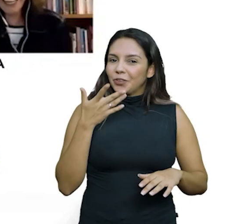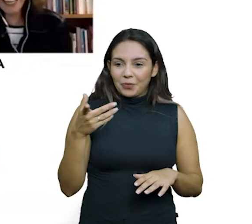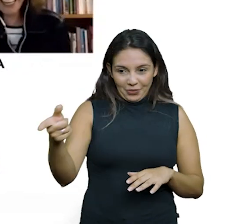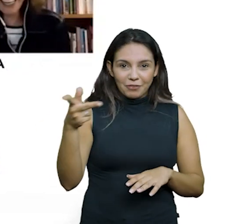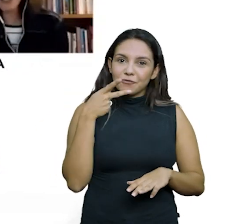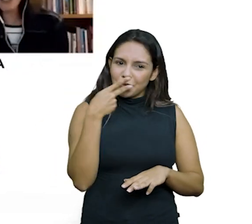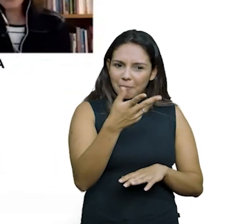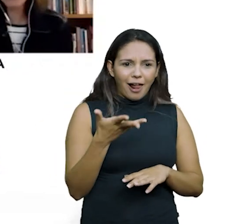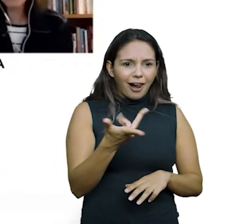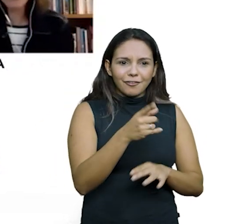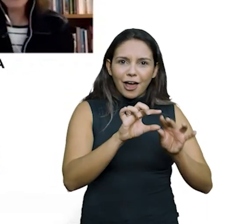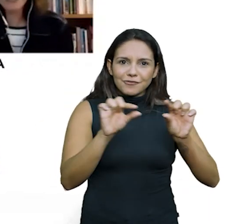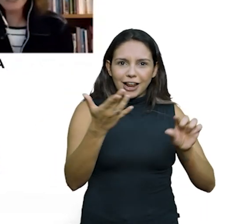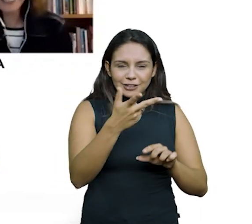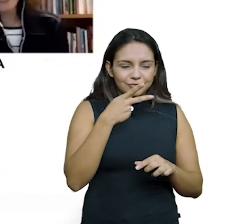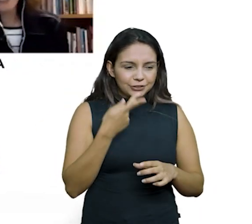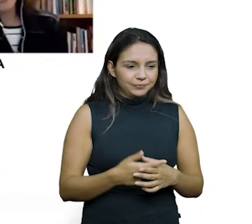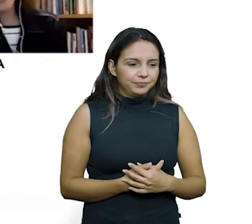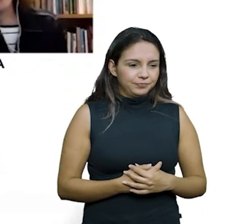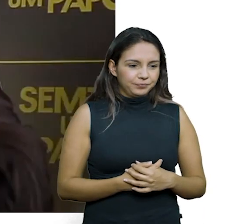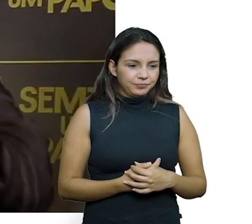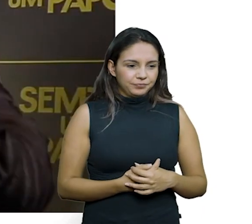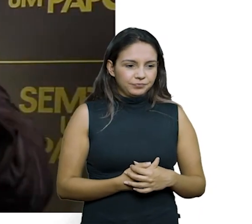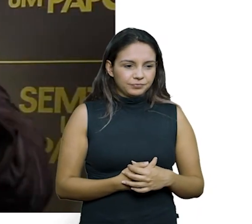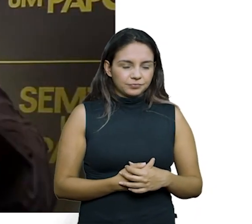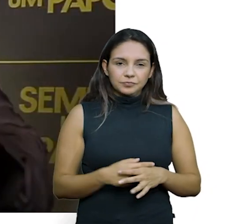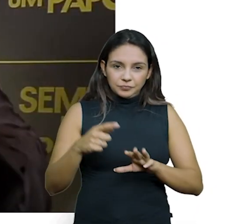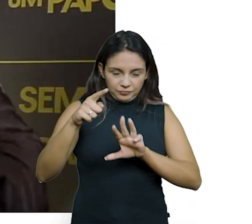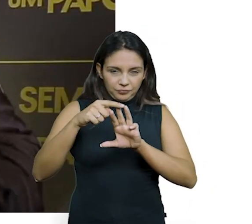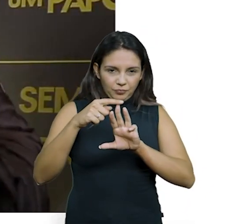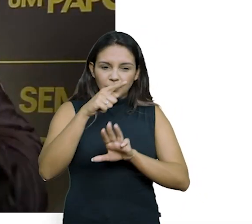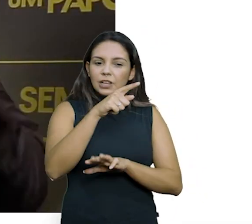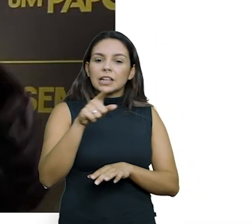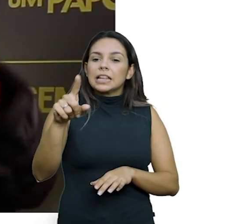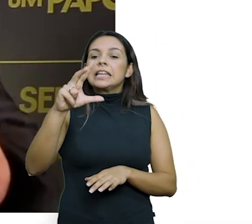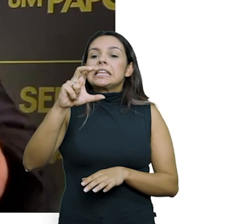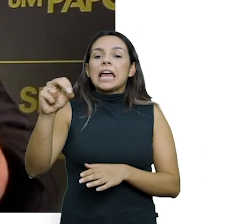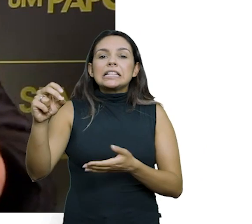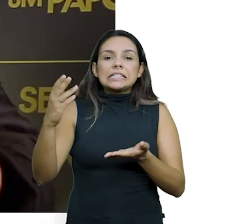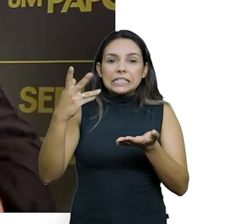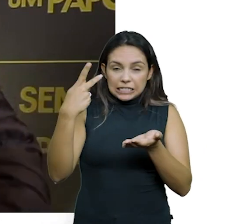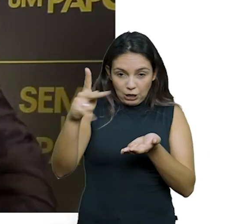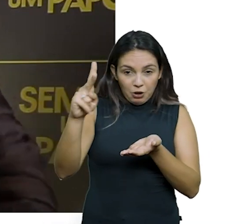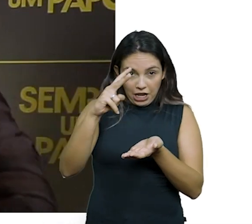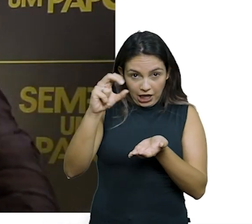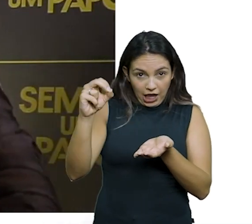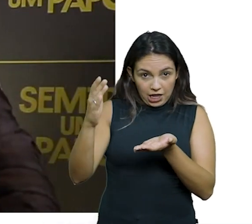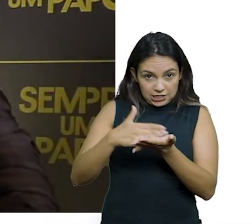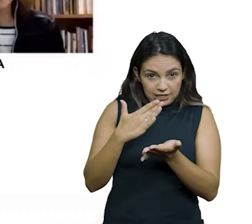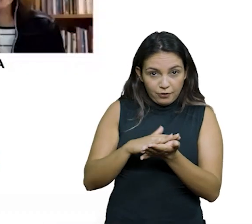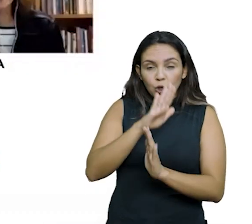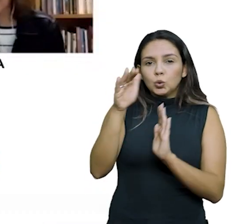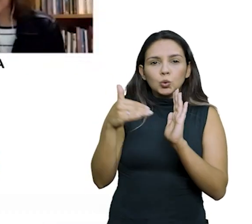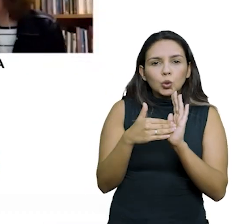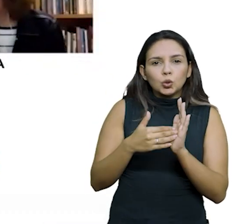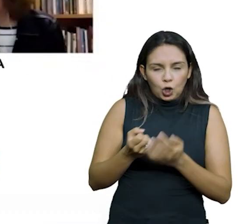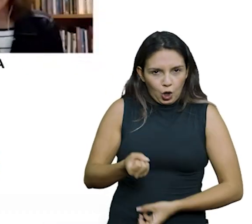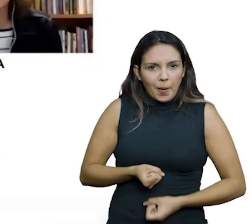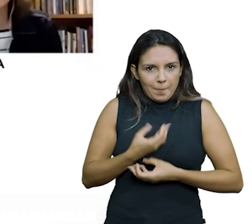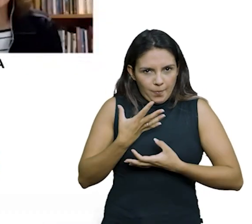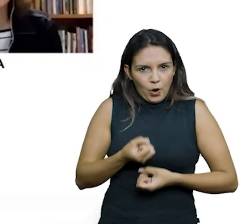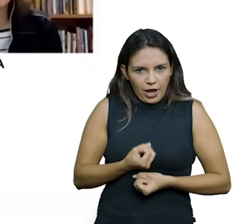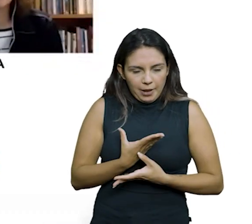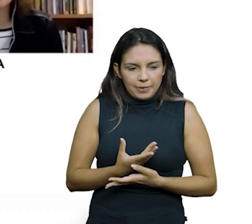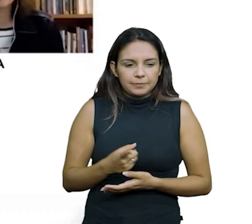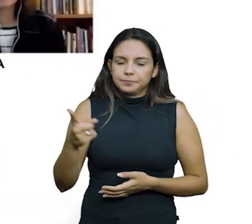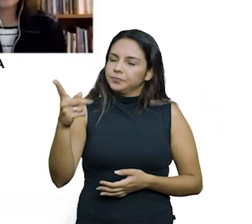Maravilhosa essa frase. Rafa, mas assim, dos 500 livros, é o quê? Tudo poema? Não. Há